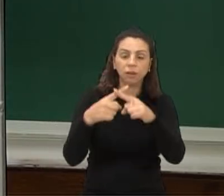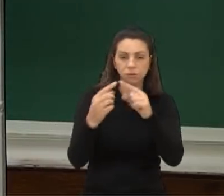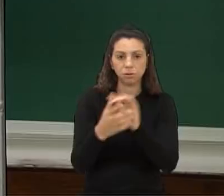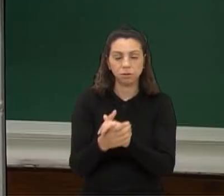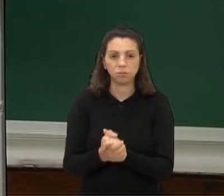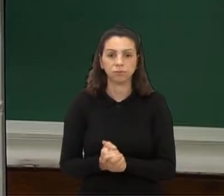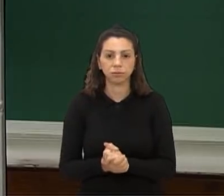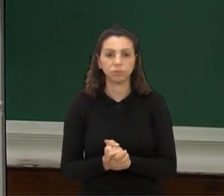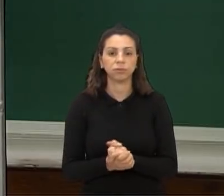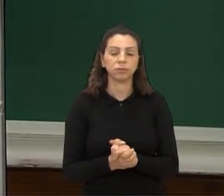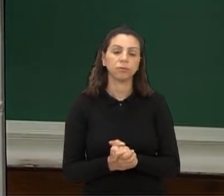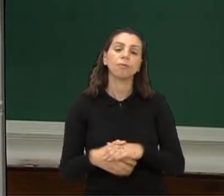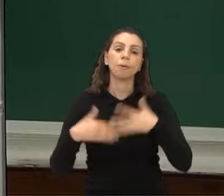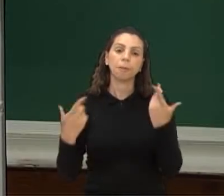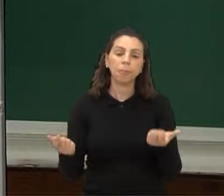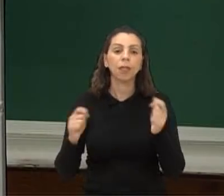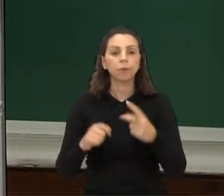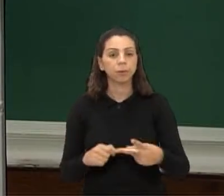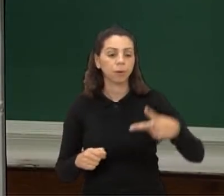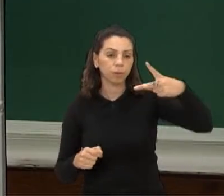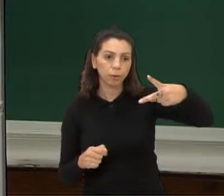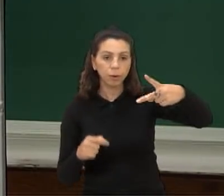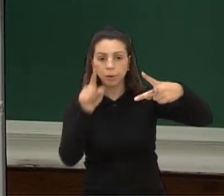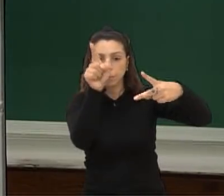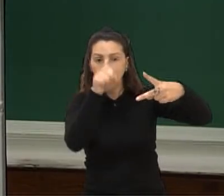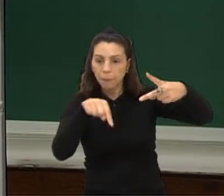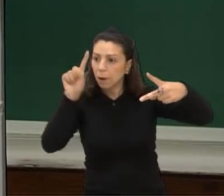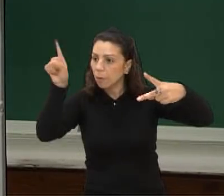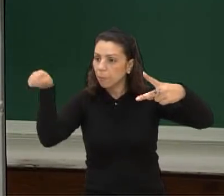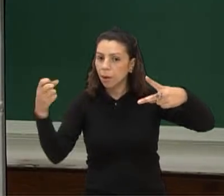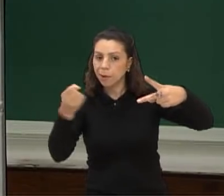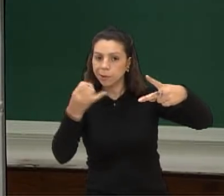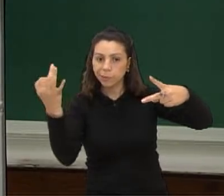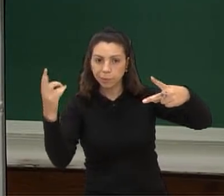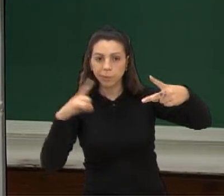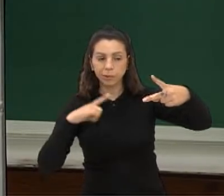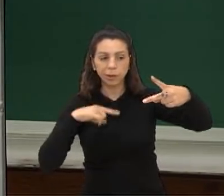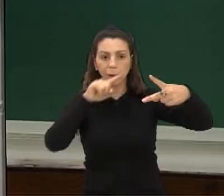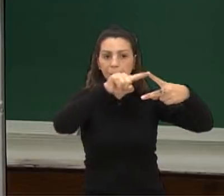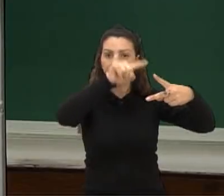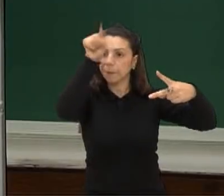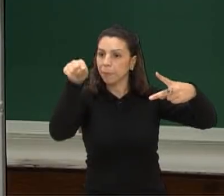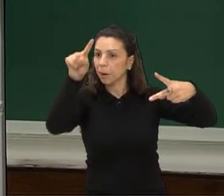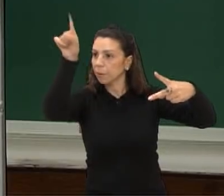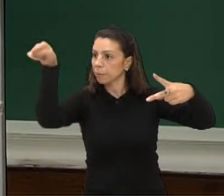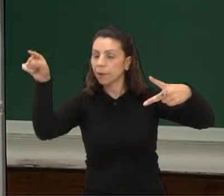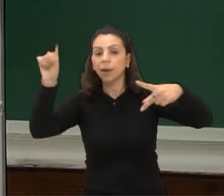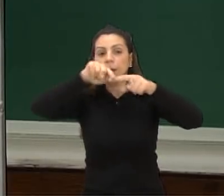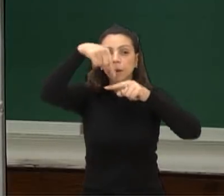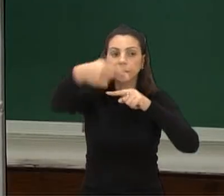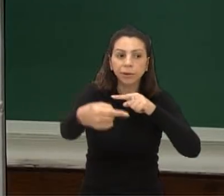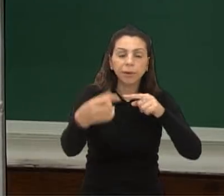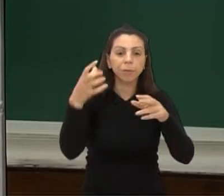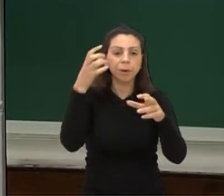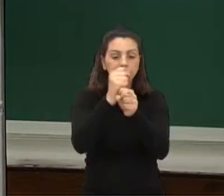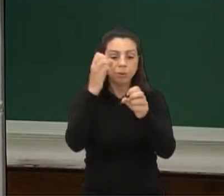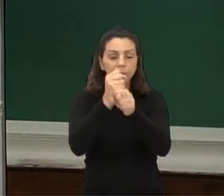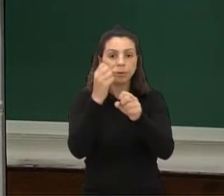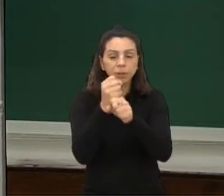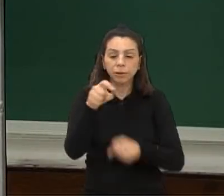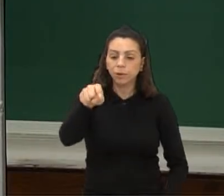tá? Então, eu teria que pegar esse 2 e multiplicar por todo mundo que está aqui dentro. Lembra